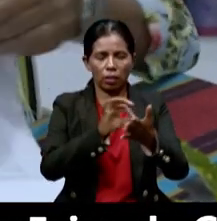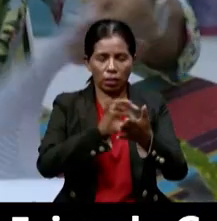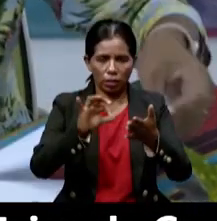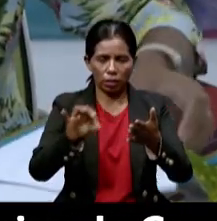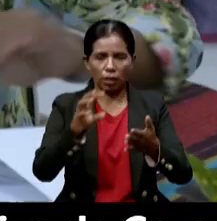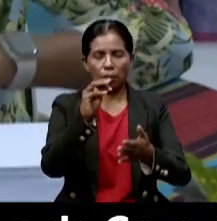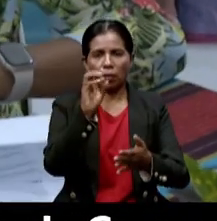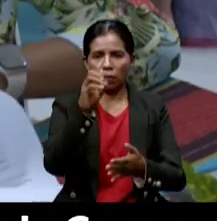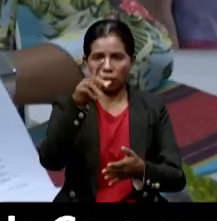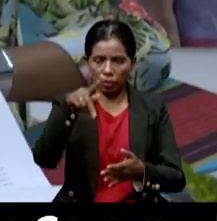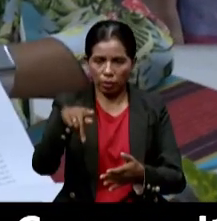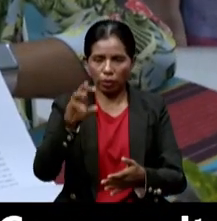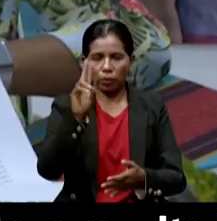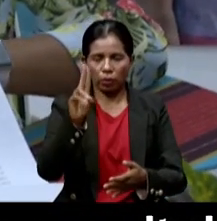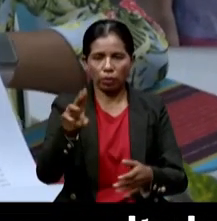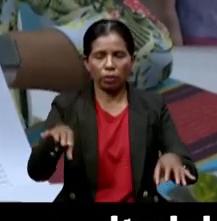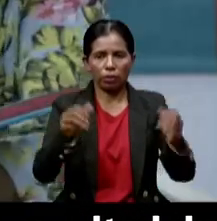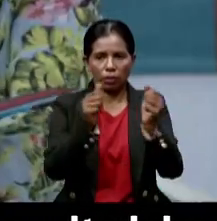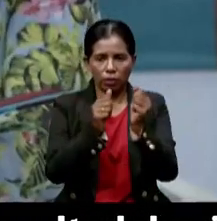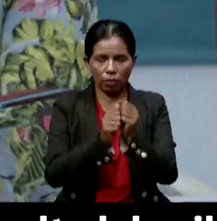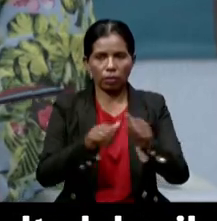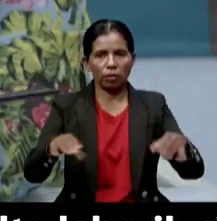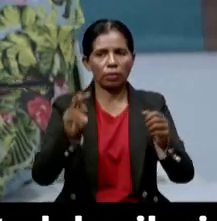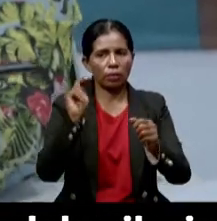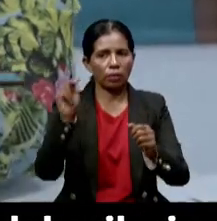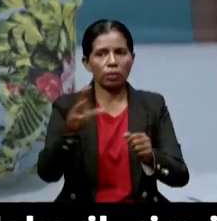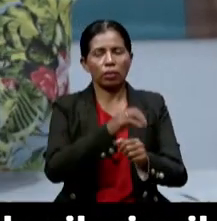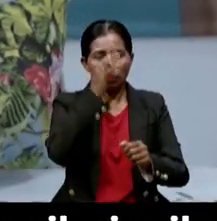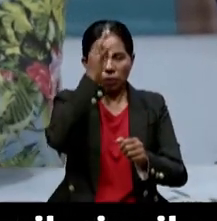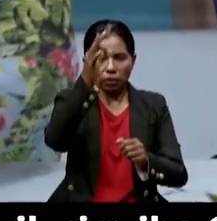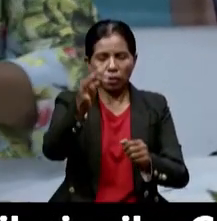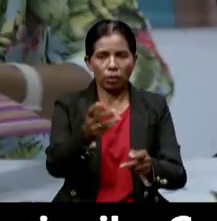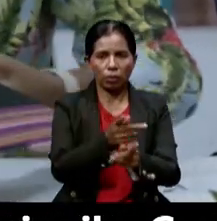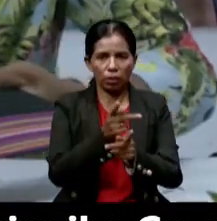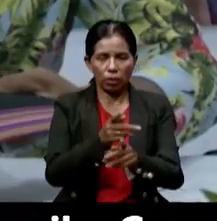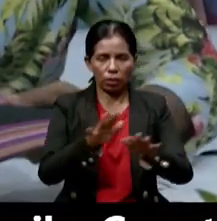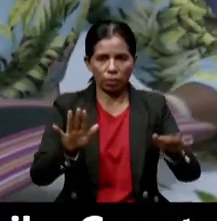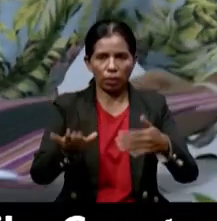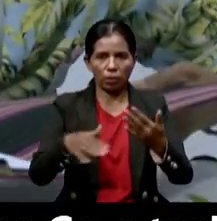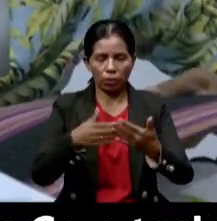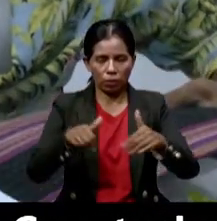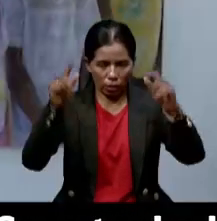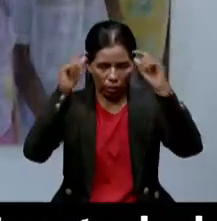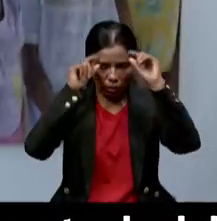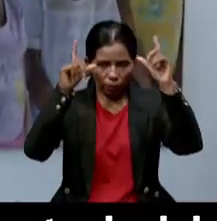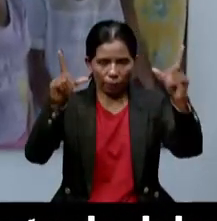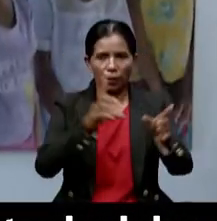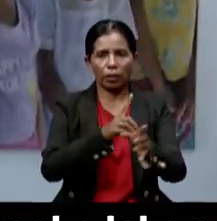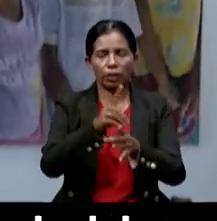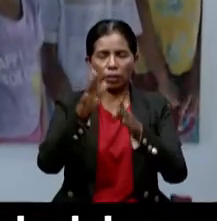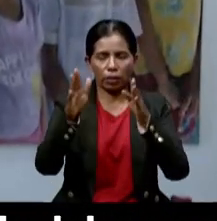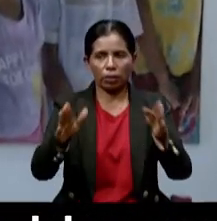entendimento objetivo, atualmente em cooperação mutual, Serviço União e a futuro, o de proteção da Barque Síria Timor-Leste. Country Director Child